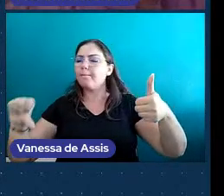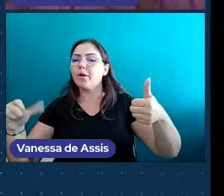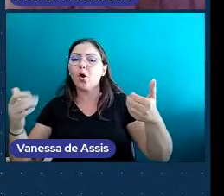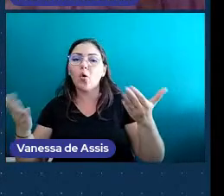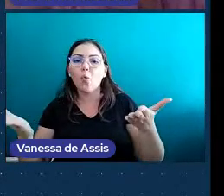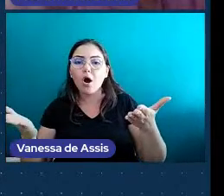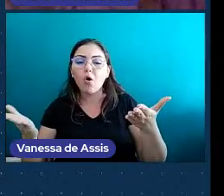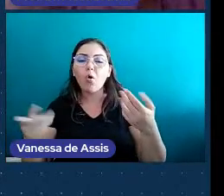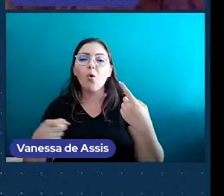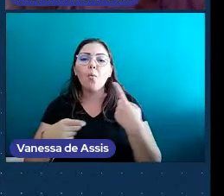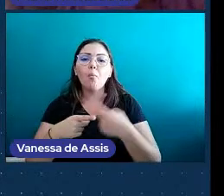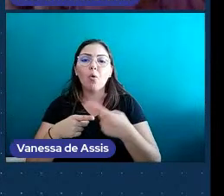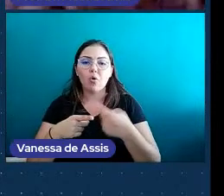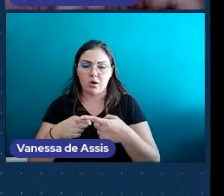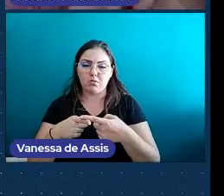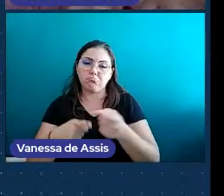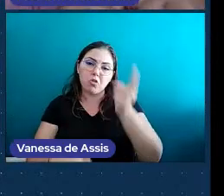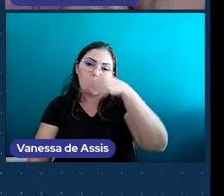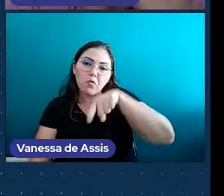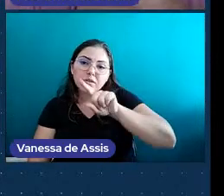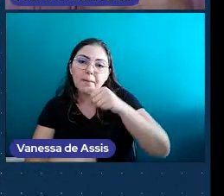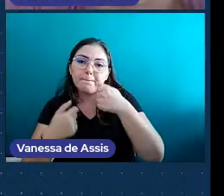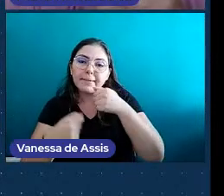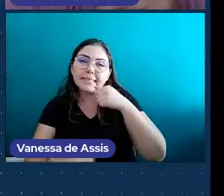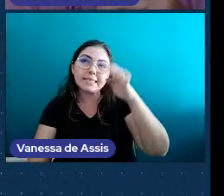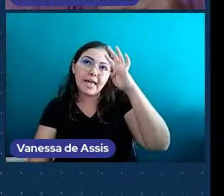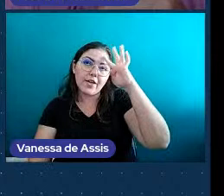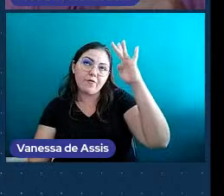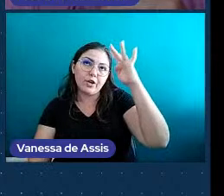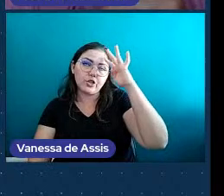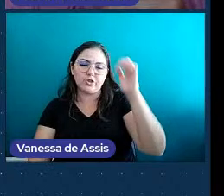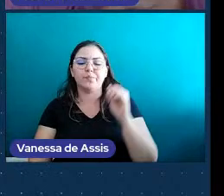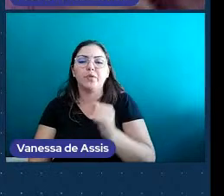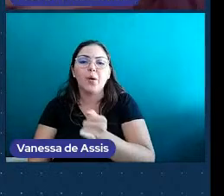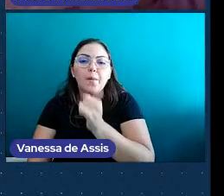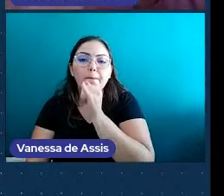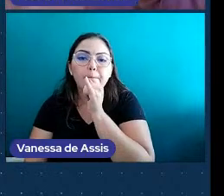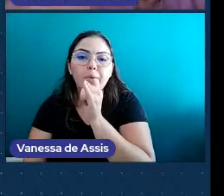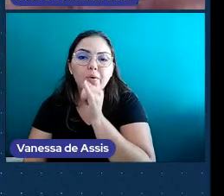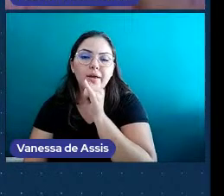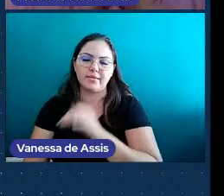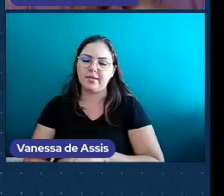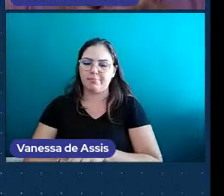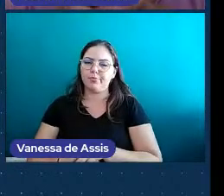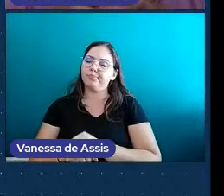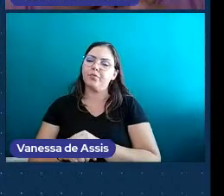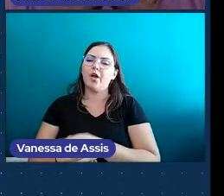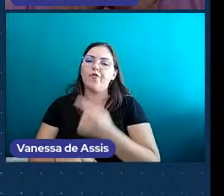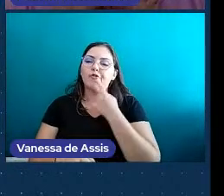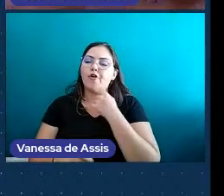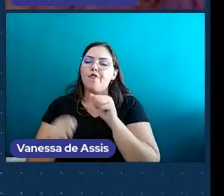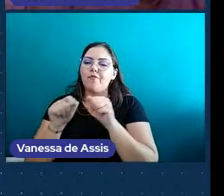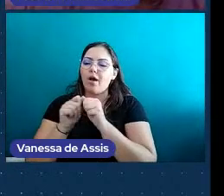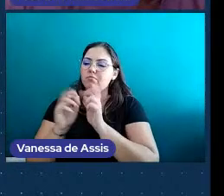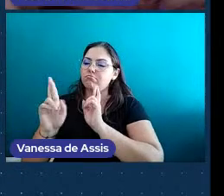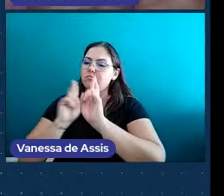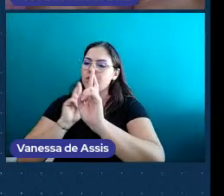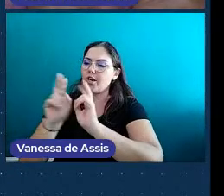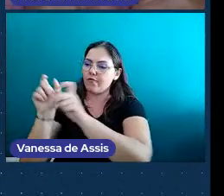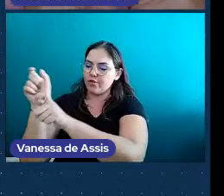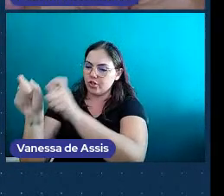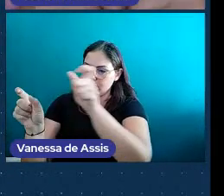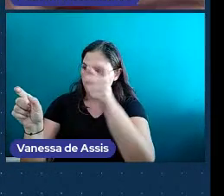decisões, é importante que você reflita sobre isso. Porque, por exemplo, se você vai entrevistar pessoas, né, que não sabem ler